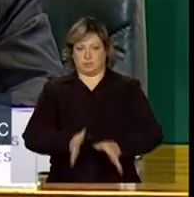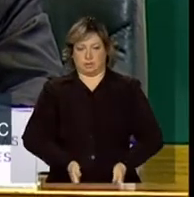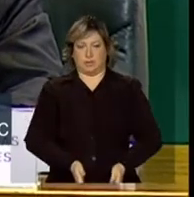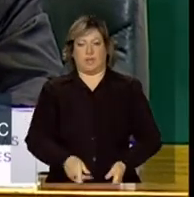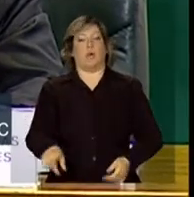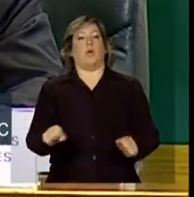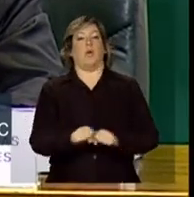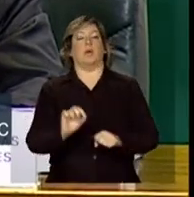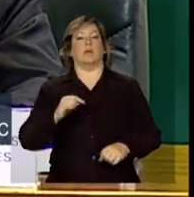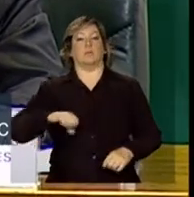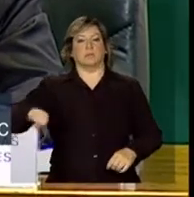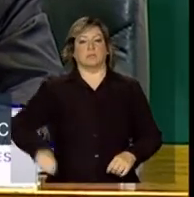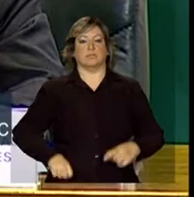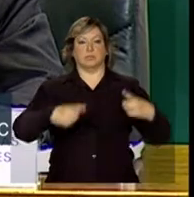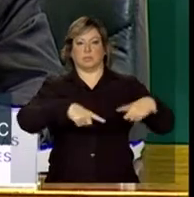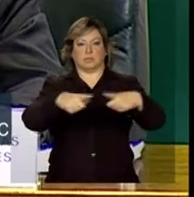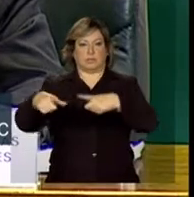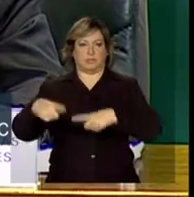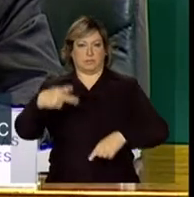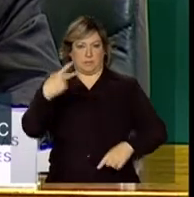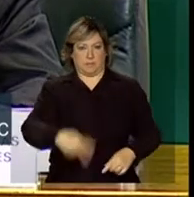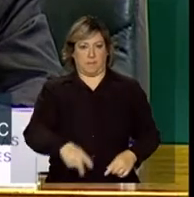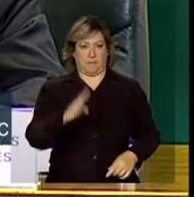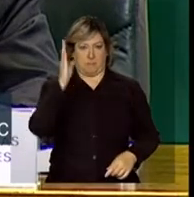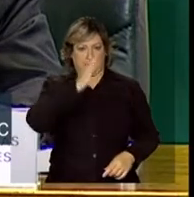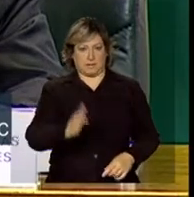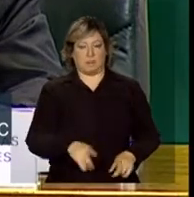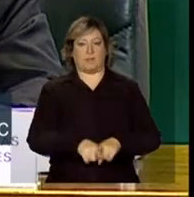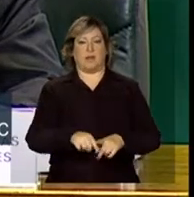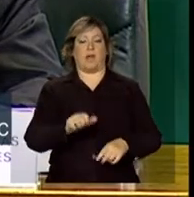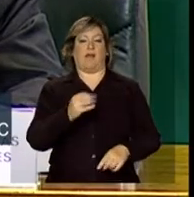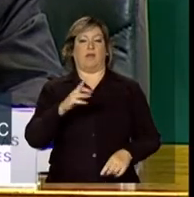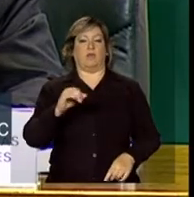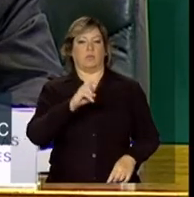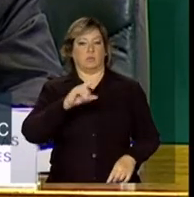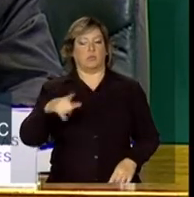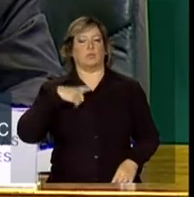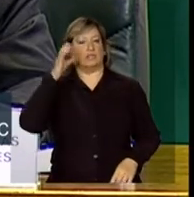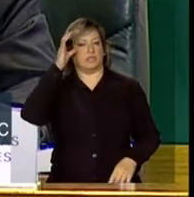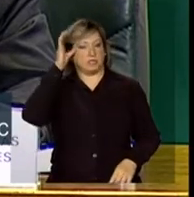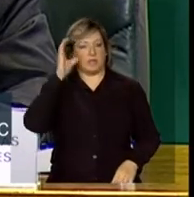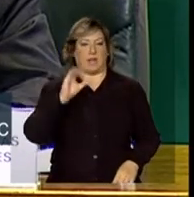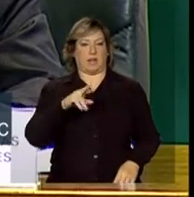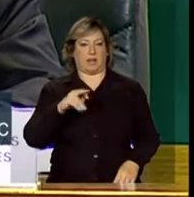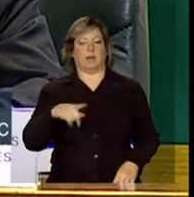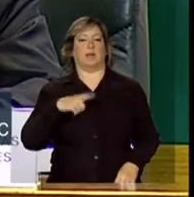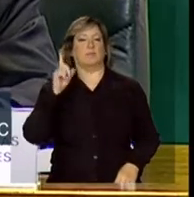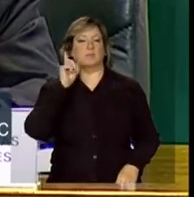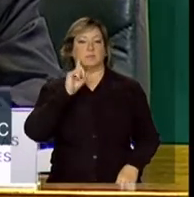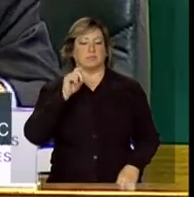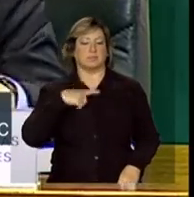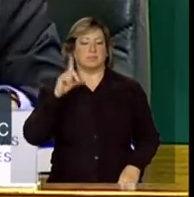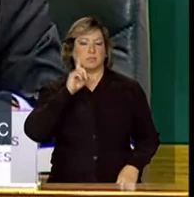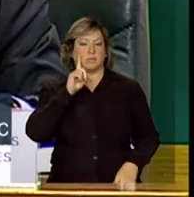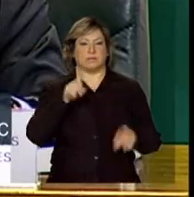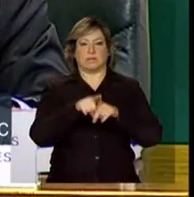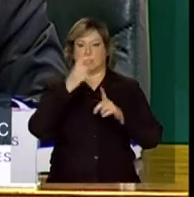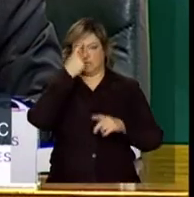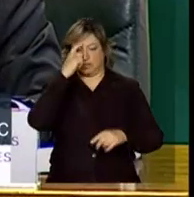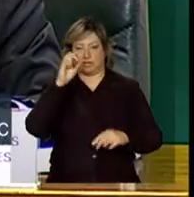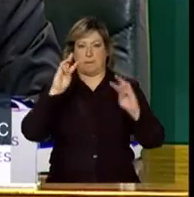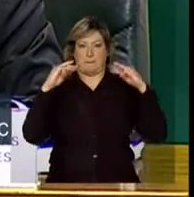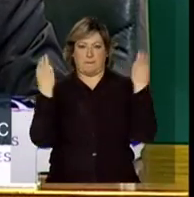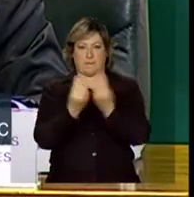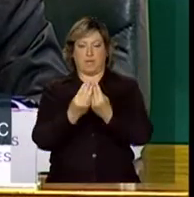colaboração das embaixadas do Brasil em países selecionados África do Sul Canadá China Coreia do Sul Estados Unidos índia Japão mexe